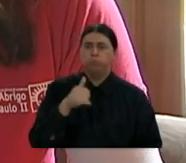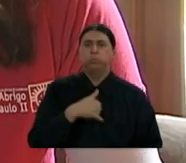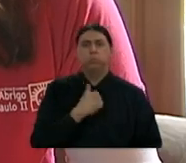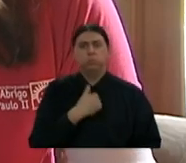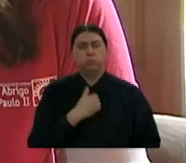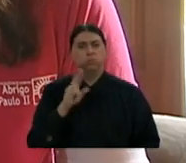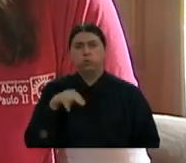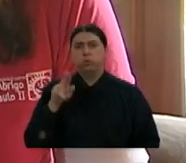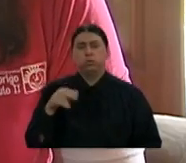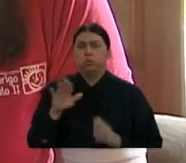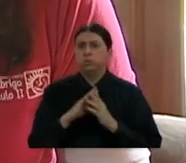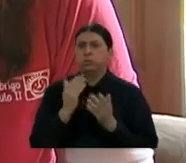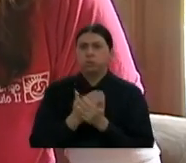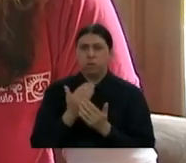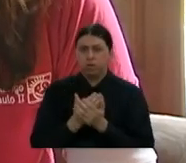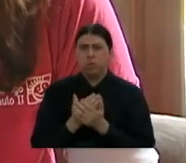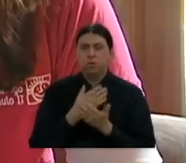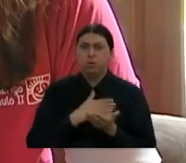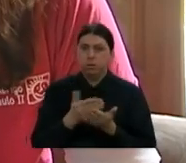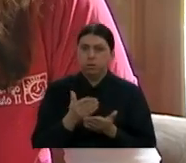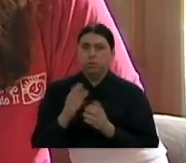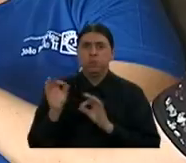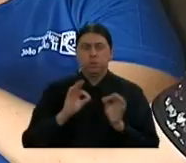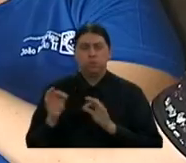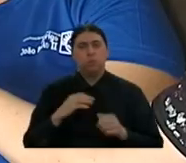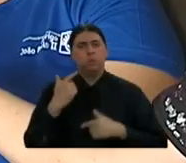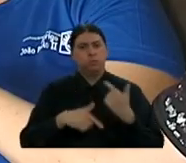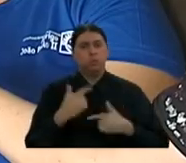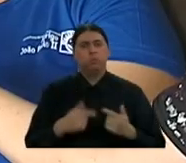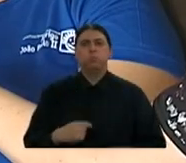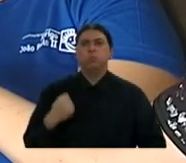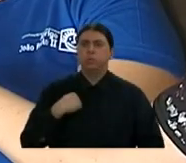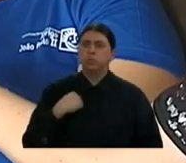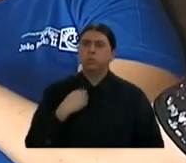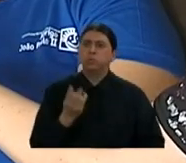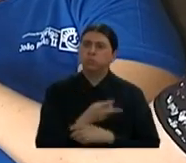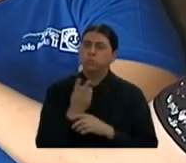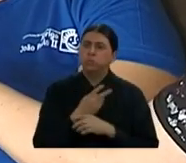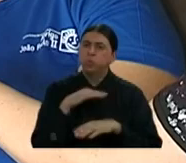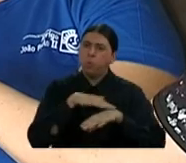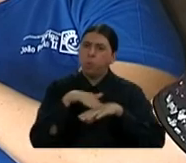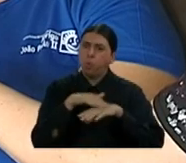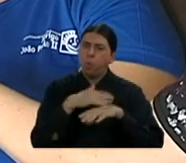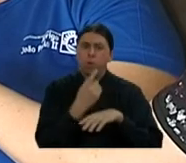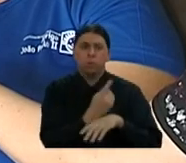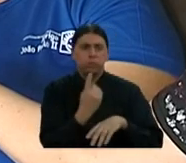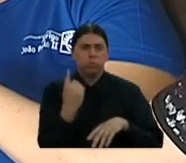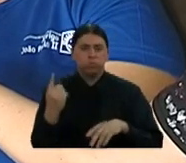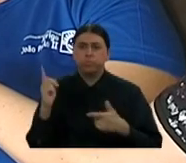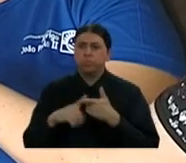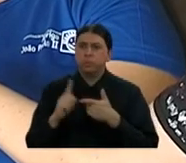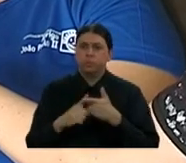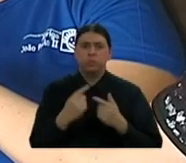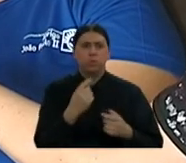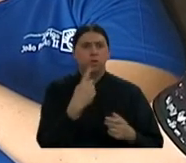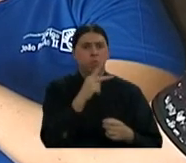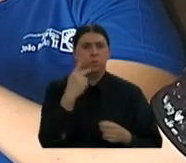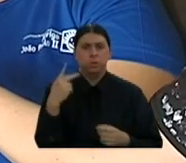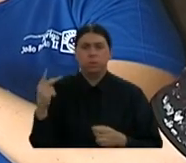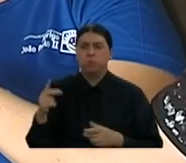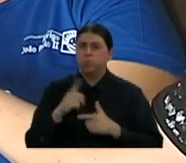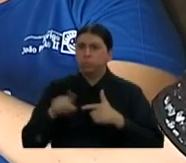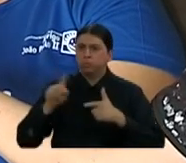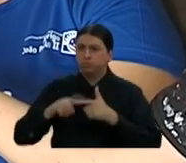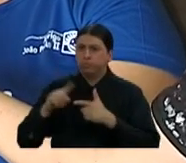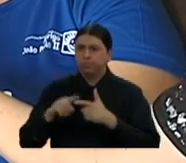escola então a gente começa a fazer todo um trabalho eu procuro a conversar individualmente com cada um porque cada um tem o seu problema cada um